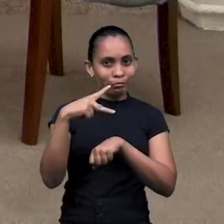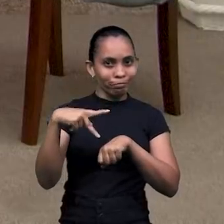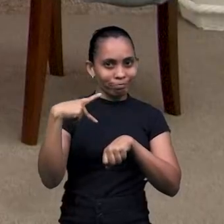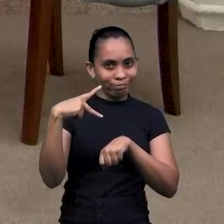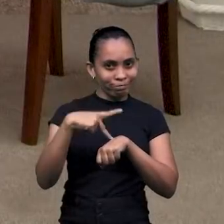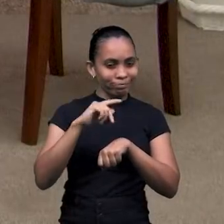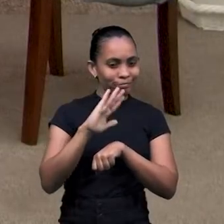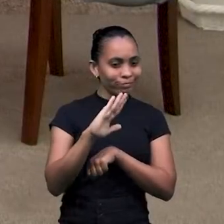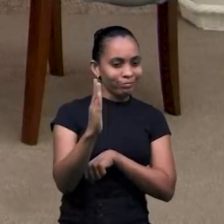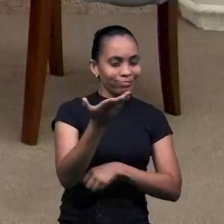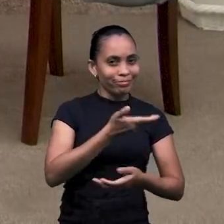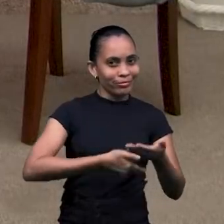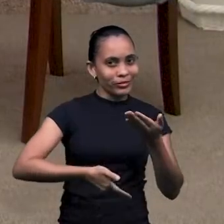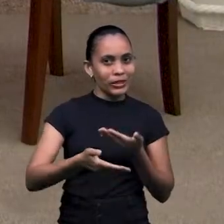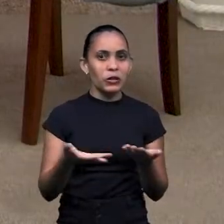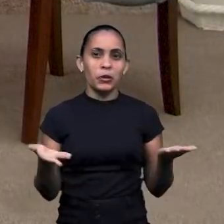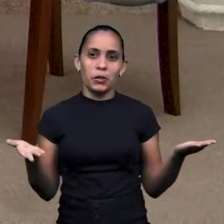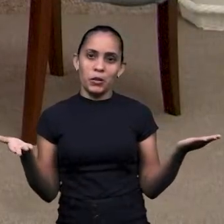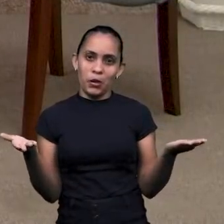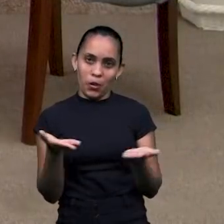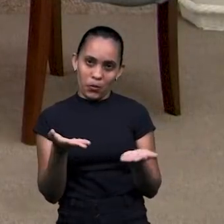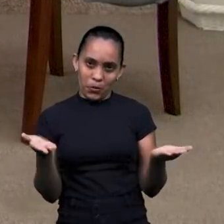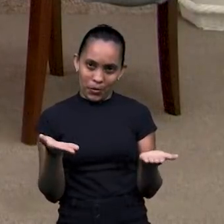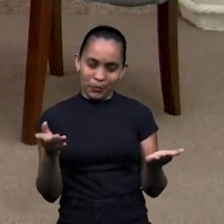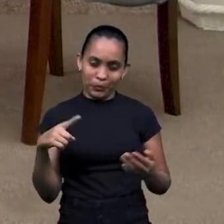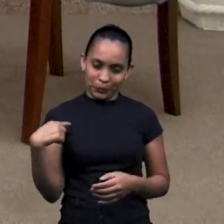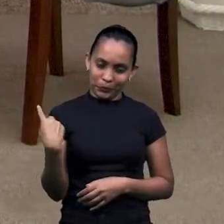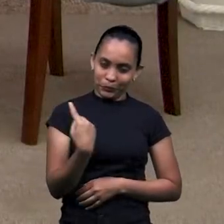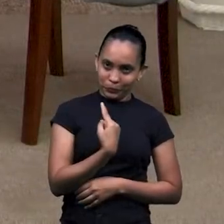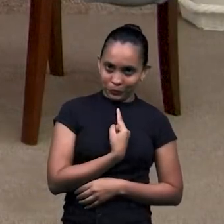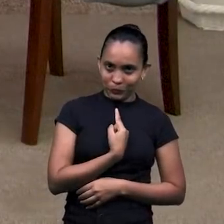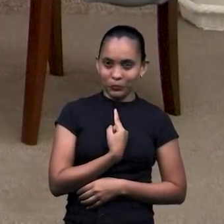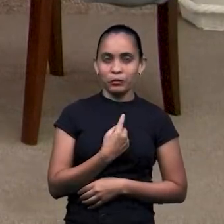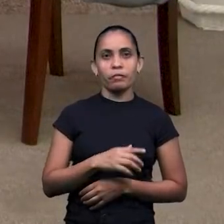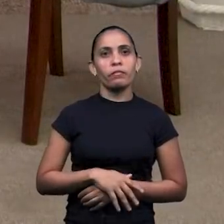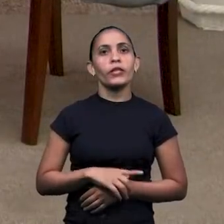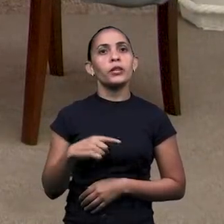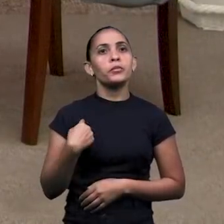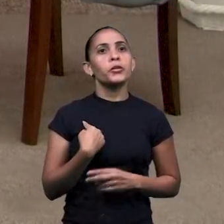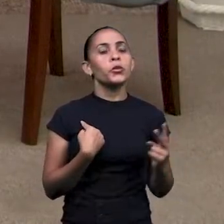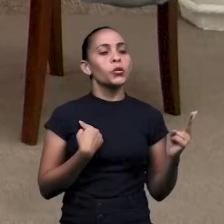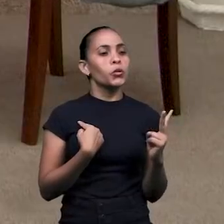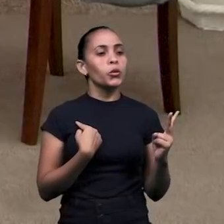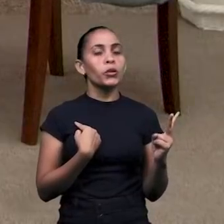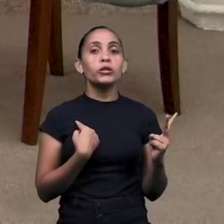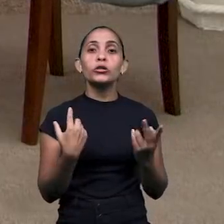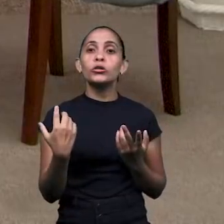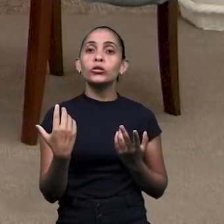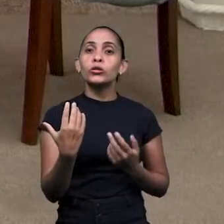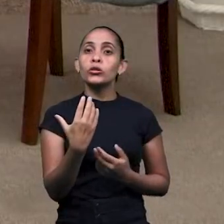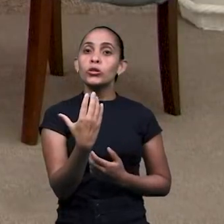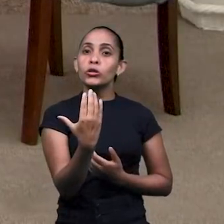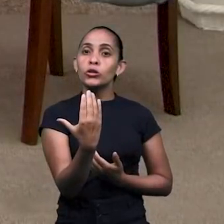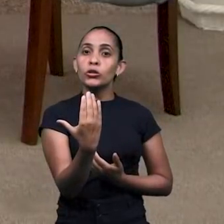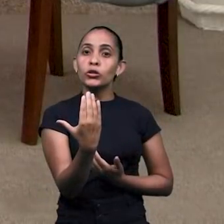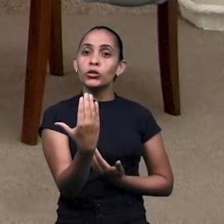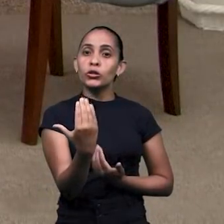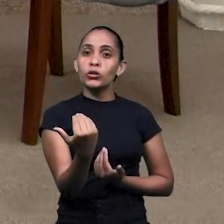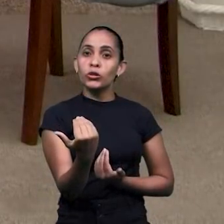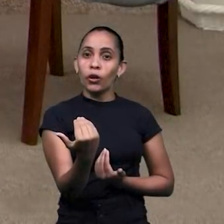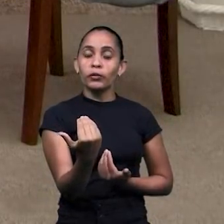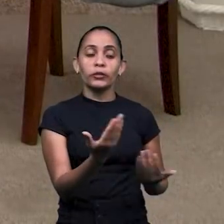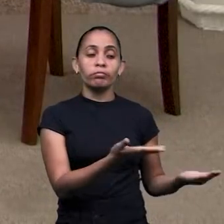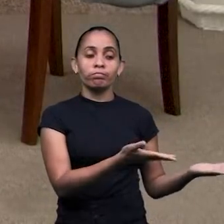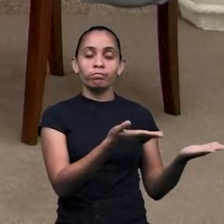E agora, como sempre, é a nossa vez. E nessa edição de domingo, nós temos aqui 2 jovens convidados para participarem dessa